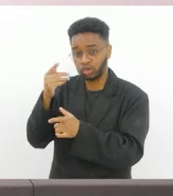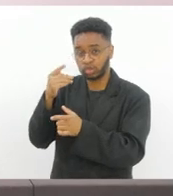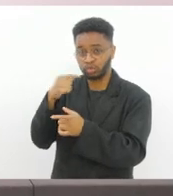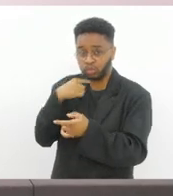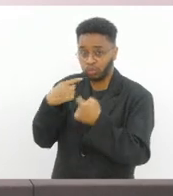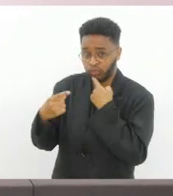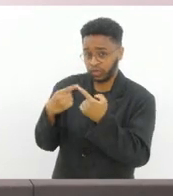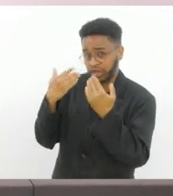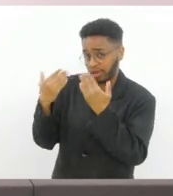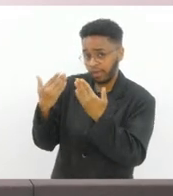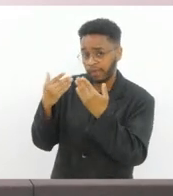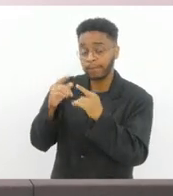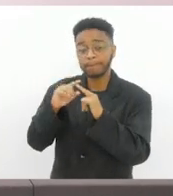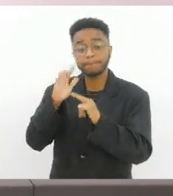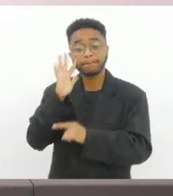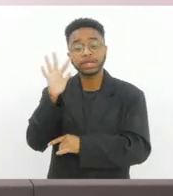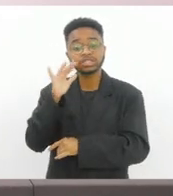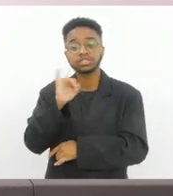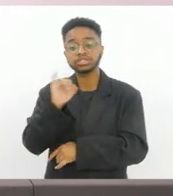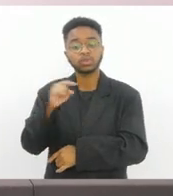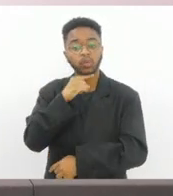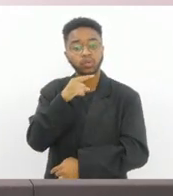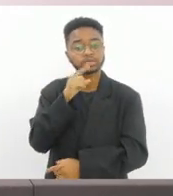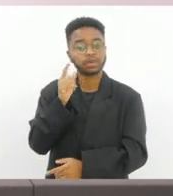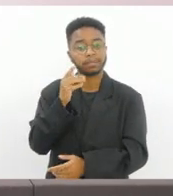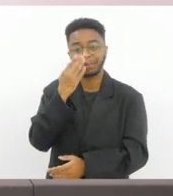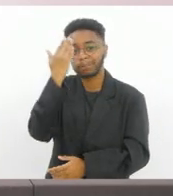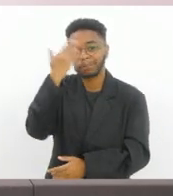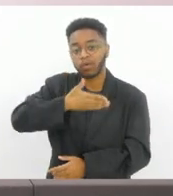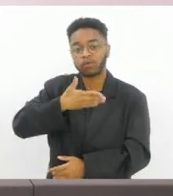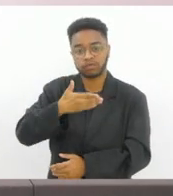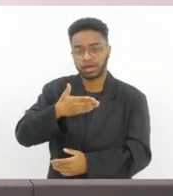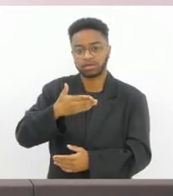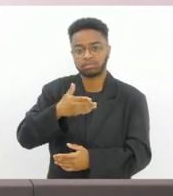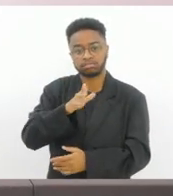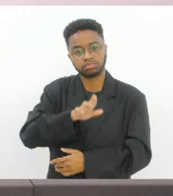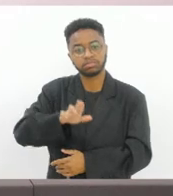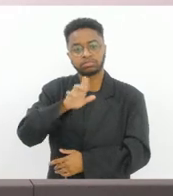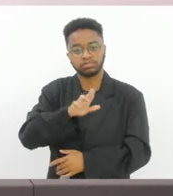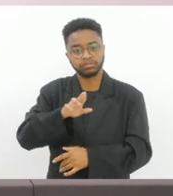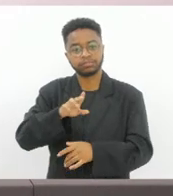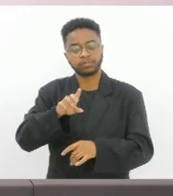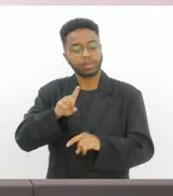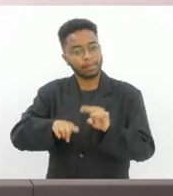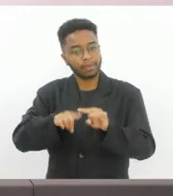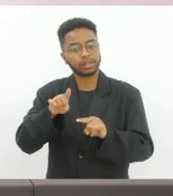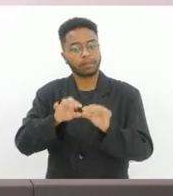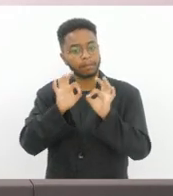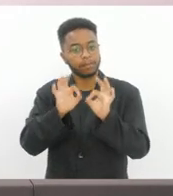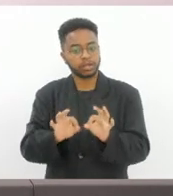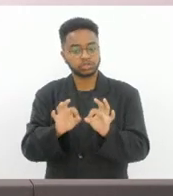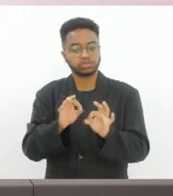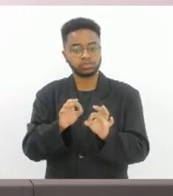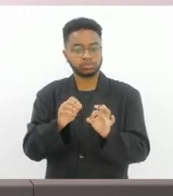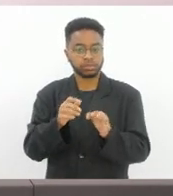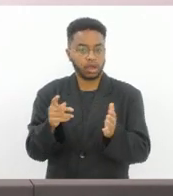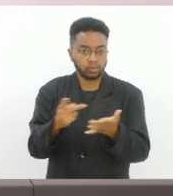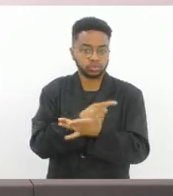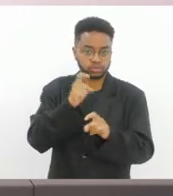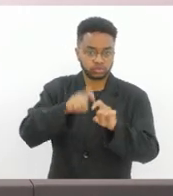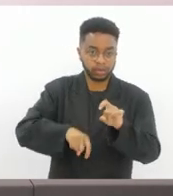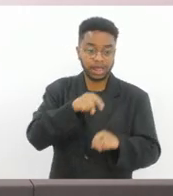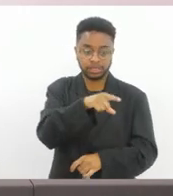consegue comprovar materialmente o estupro. Então, ela teve coragem de denunciar,